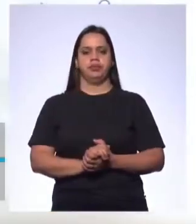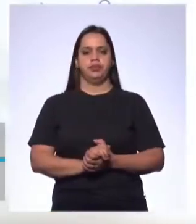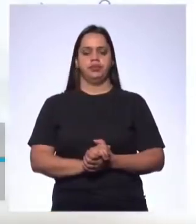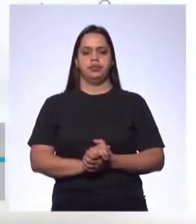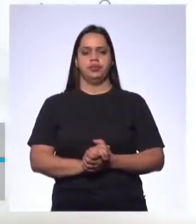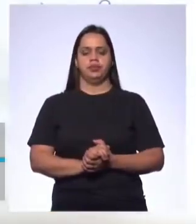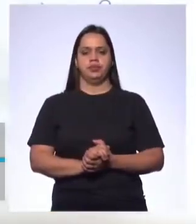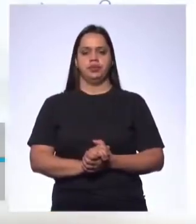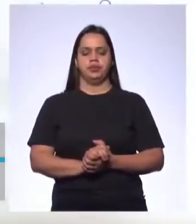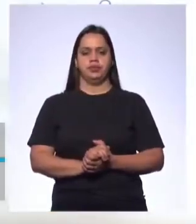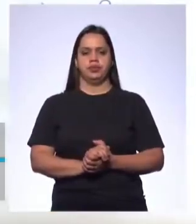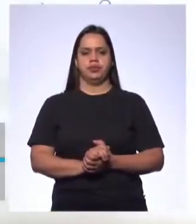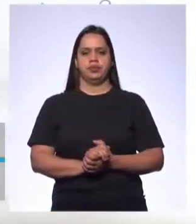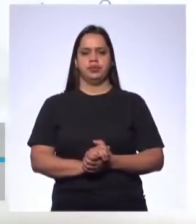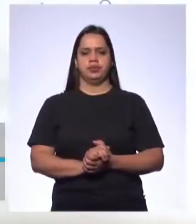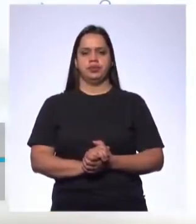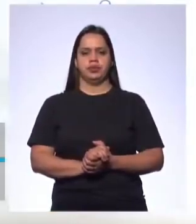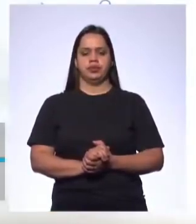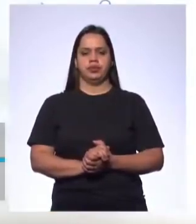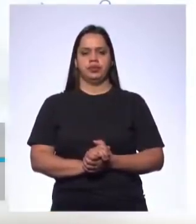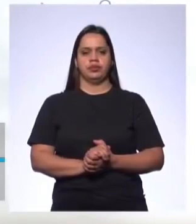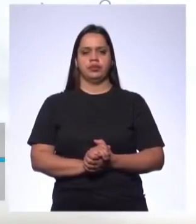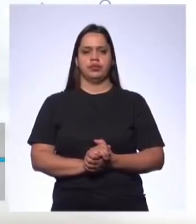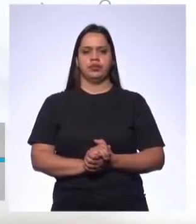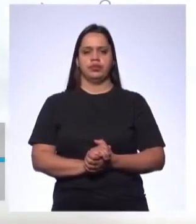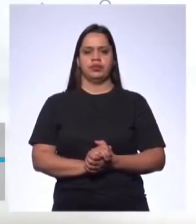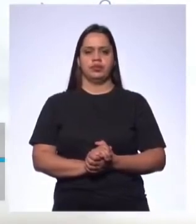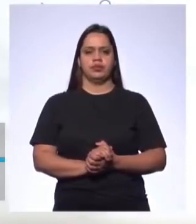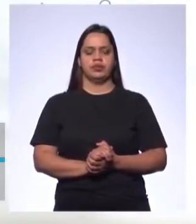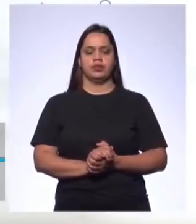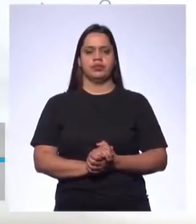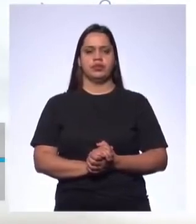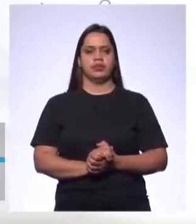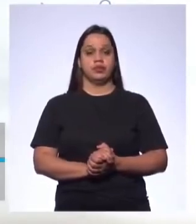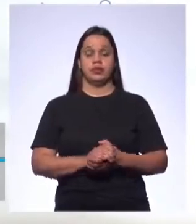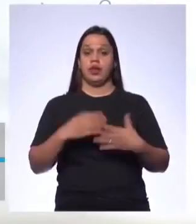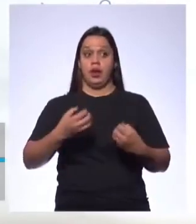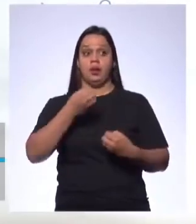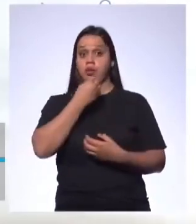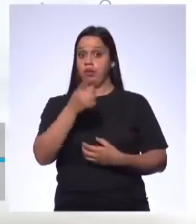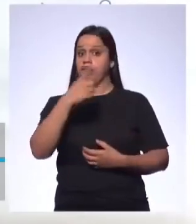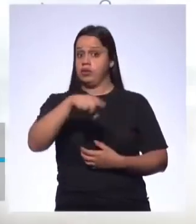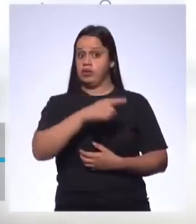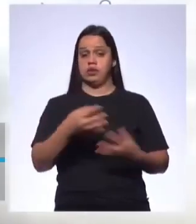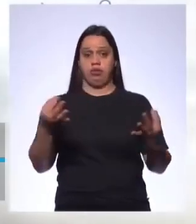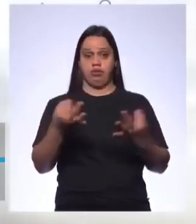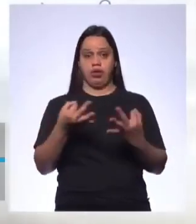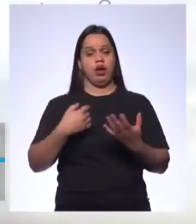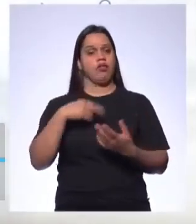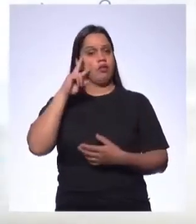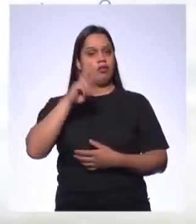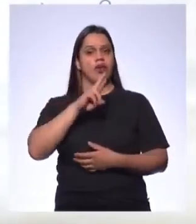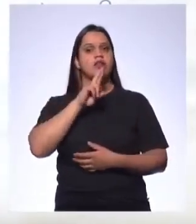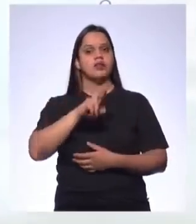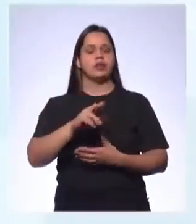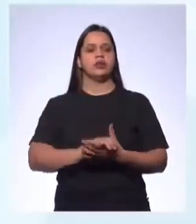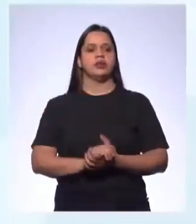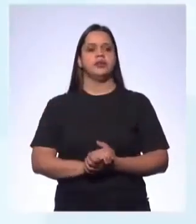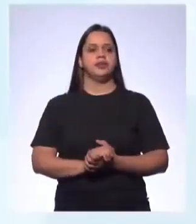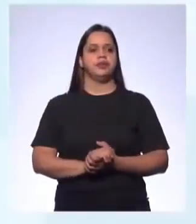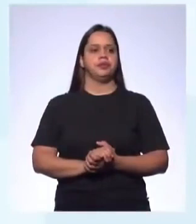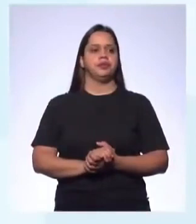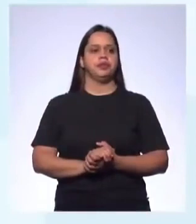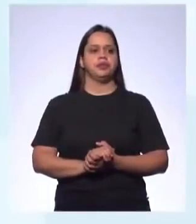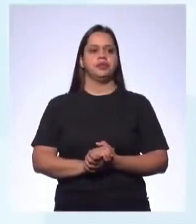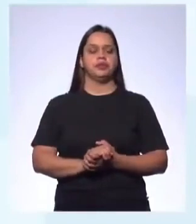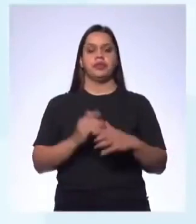generic inheritance. João looks like his father. Muito bem. Ó, vocês estão, ó, joinha. Vamos lá para a resposta? Vamos pôr